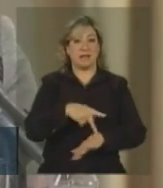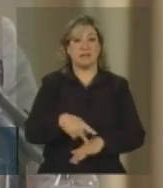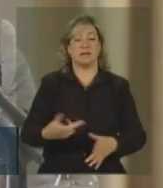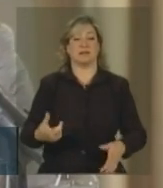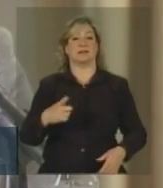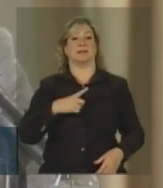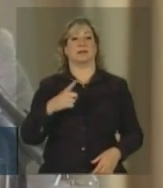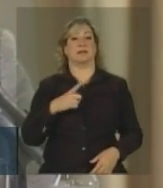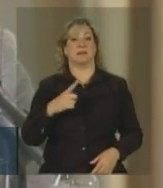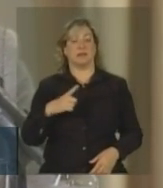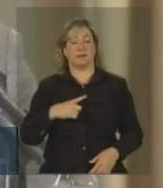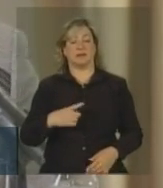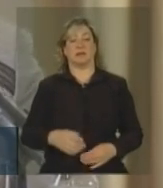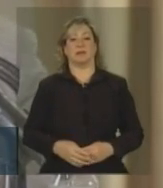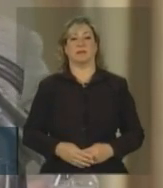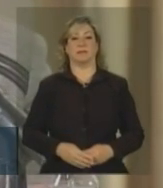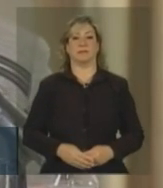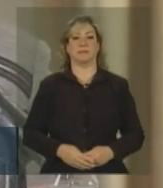contração da demanda.